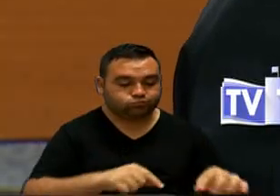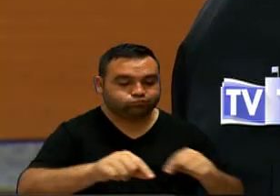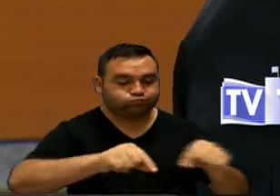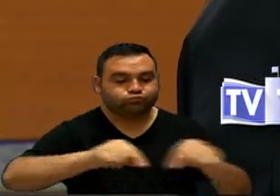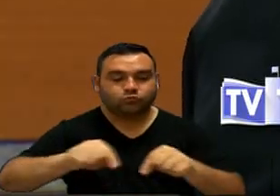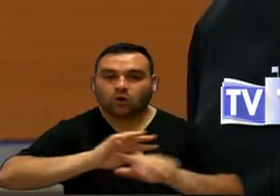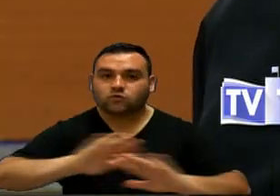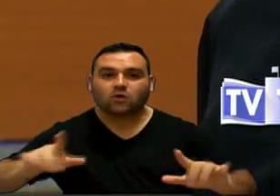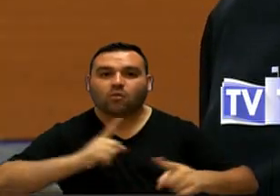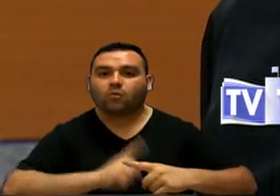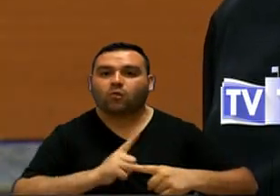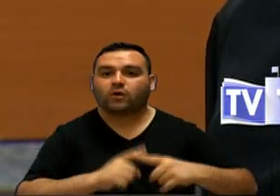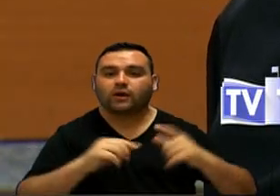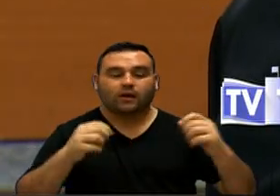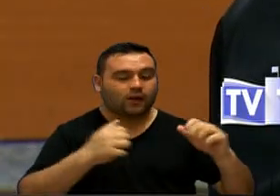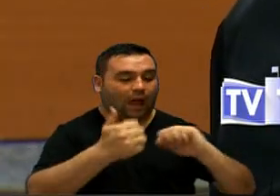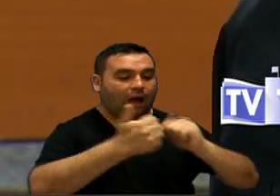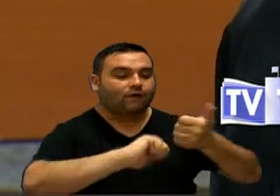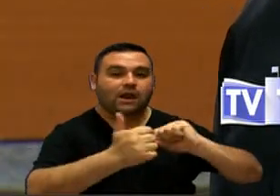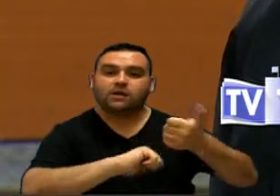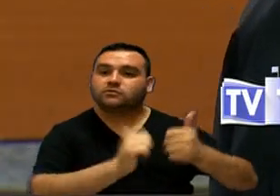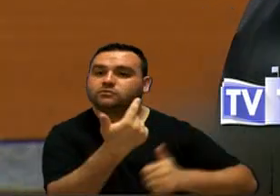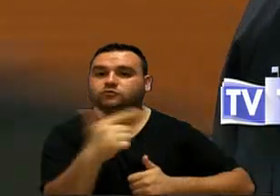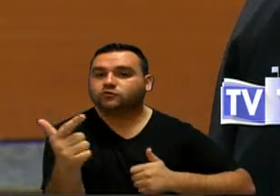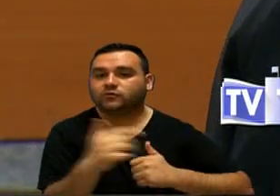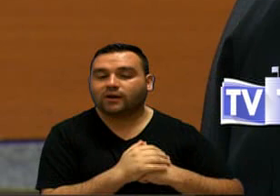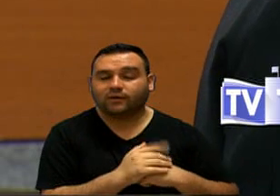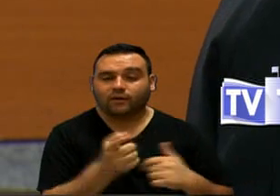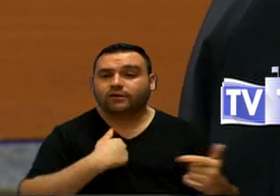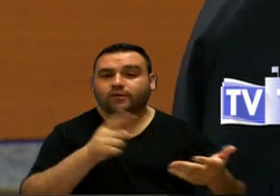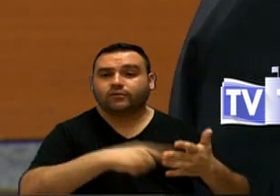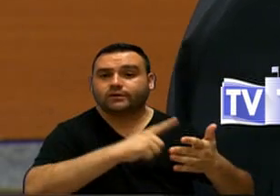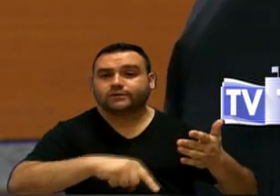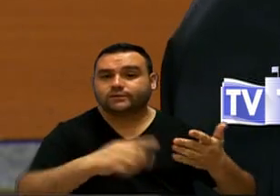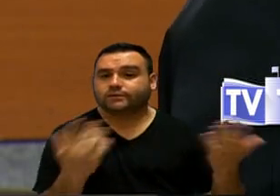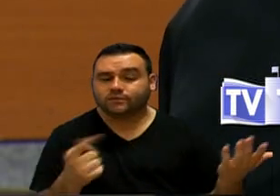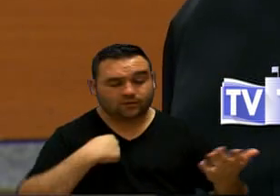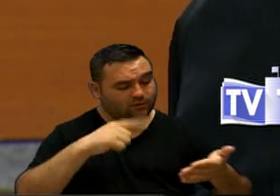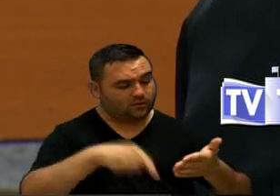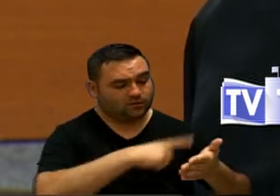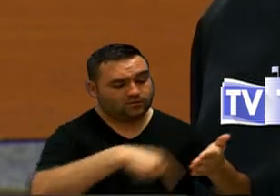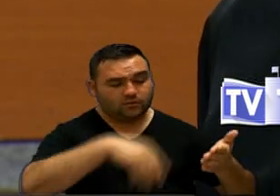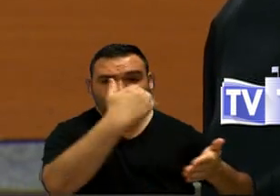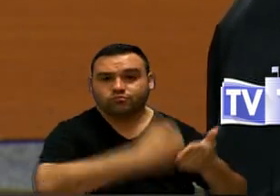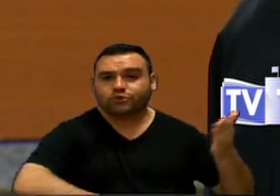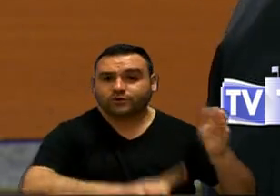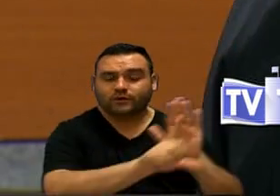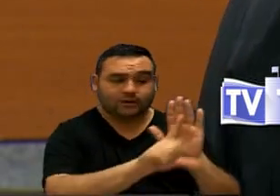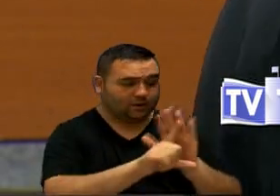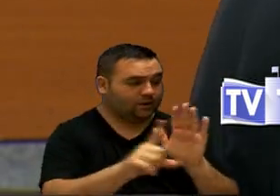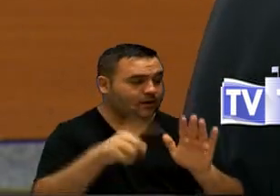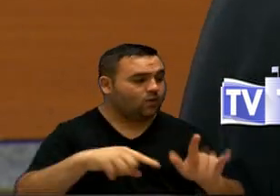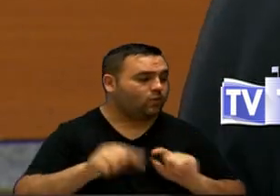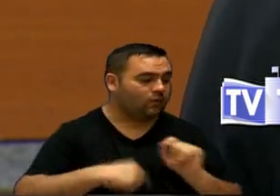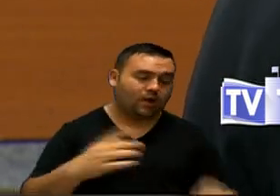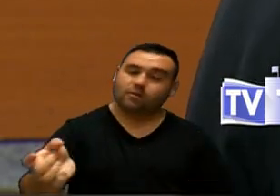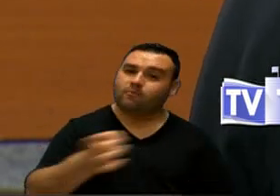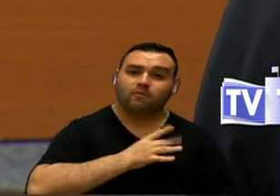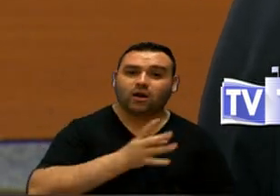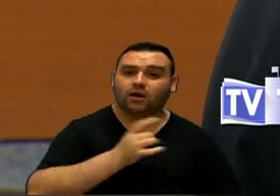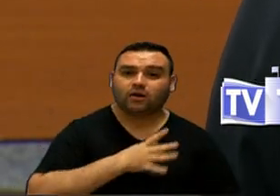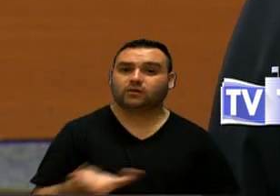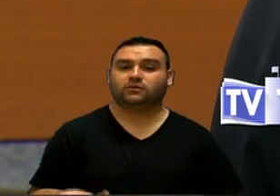E botão, porque não tem avaliação. Mas você revogou, né? Não, revoguei. Eu revoguei, Yara, de medo. Também tentaram fazer